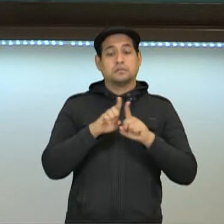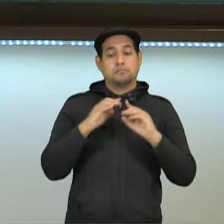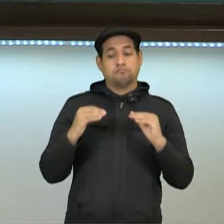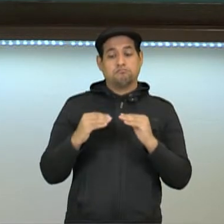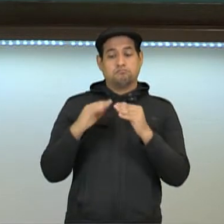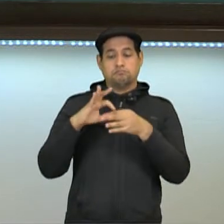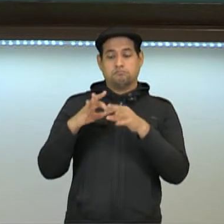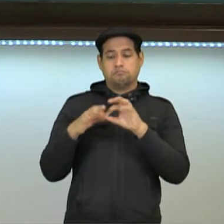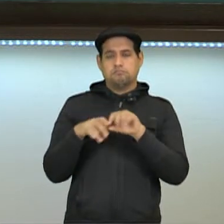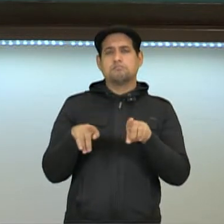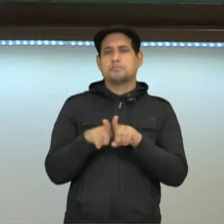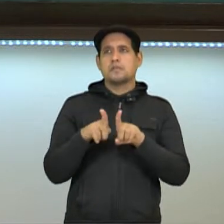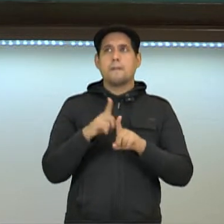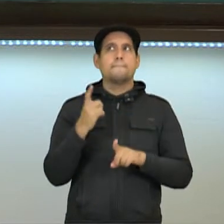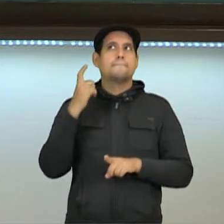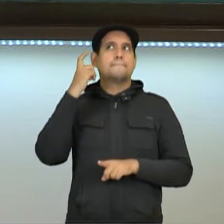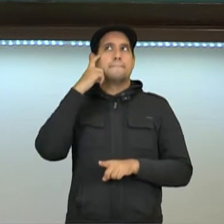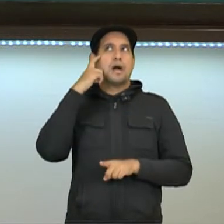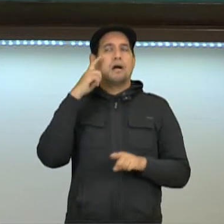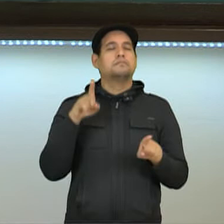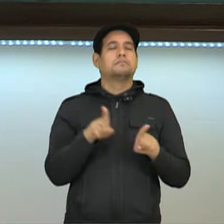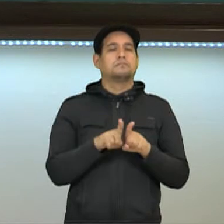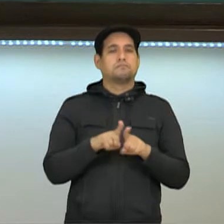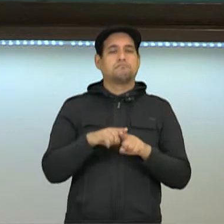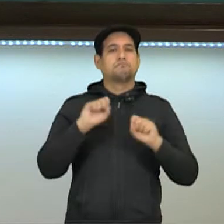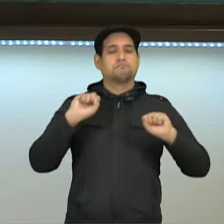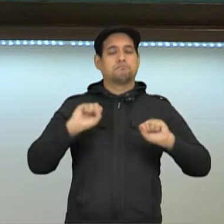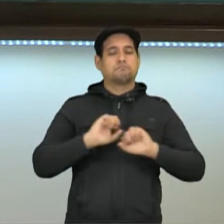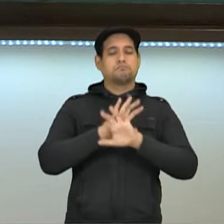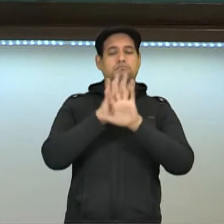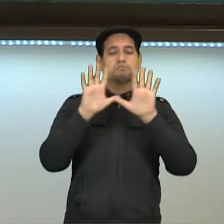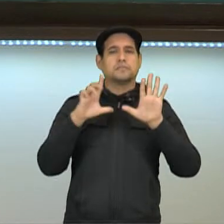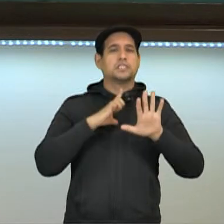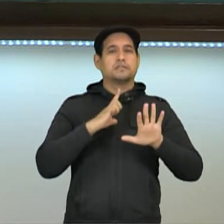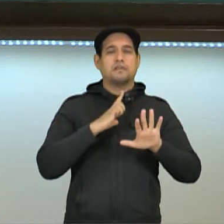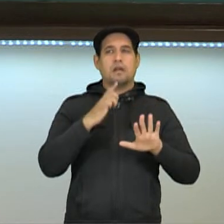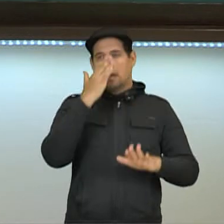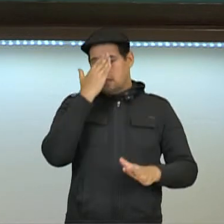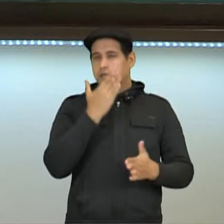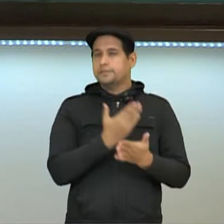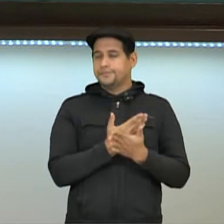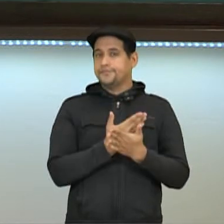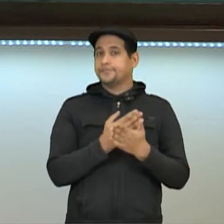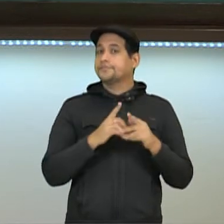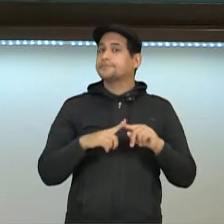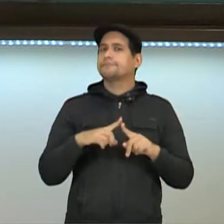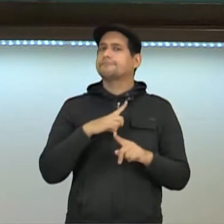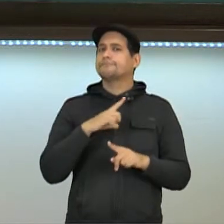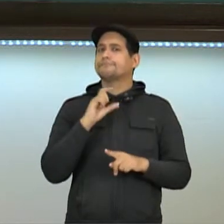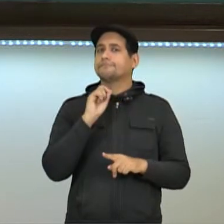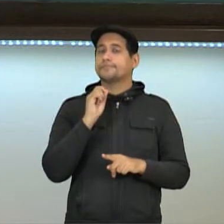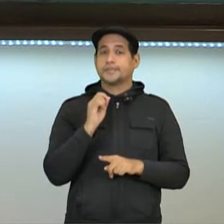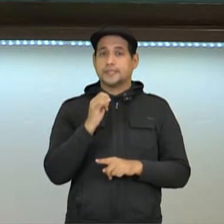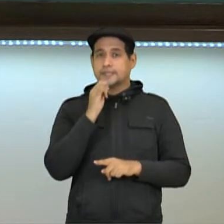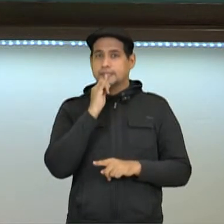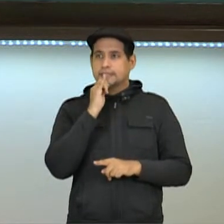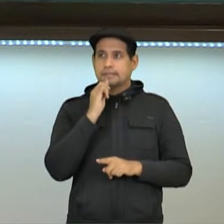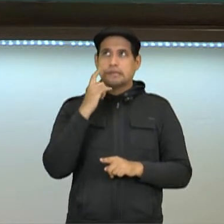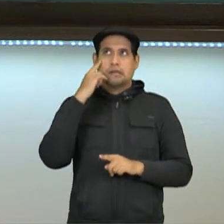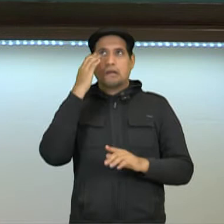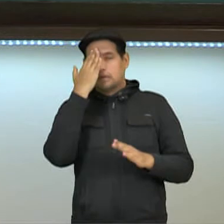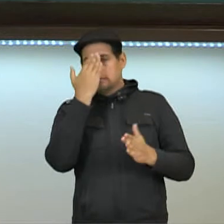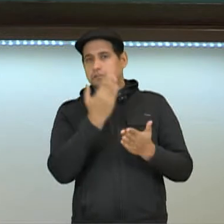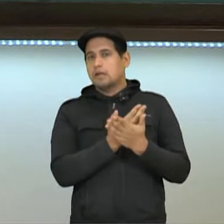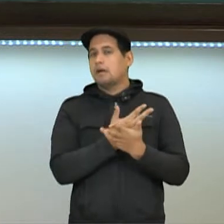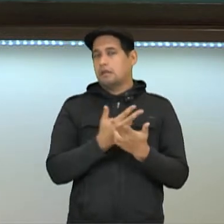daquele contexto, daquele pensamento medieval, tivessem essas crenças, tivessem essas